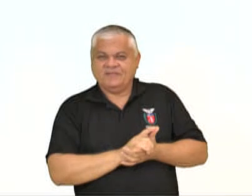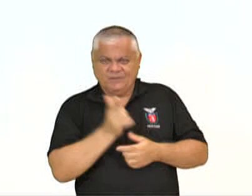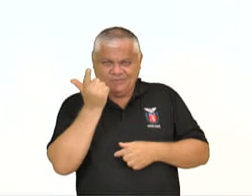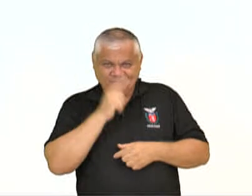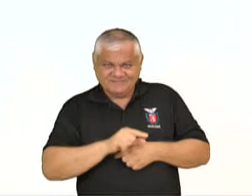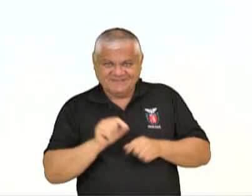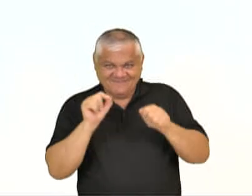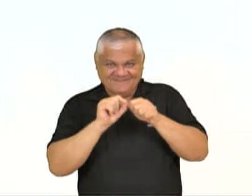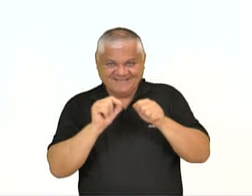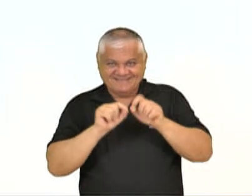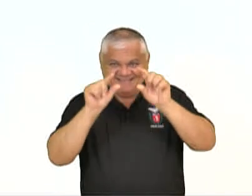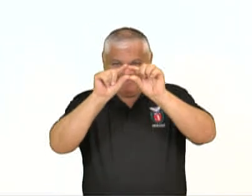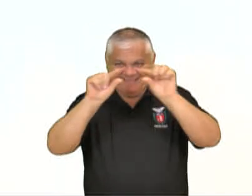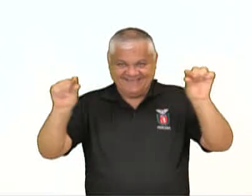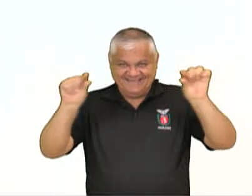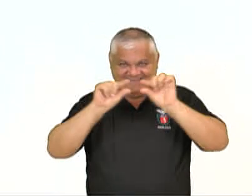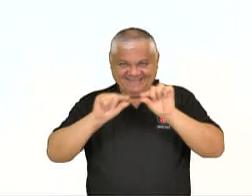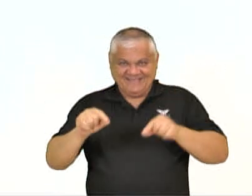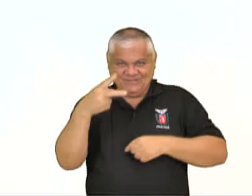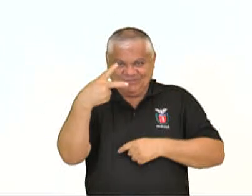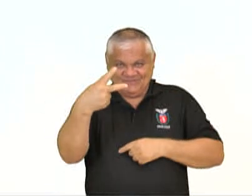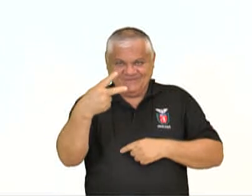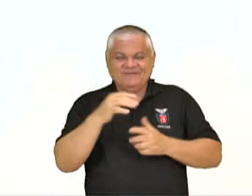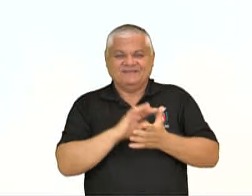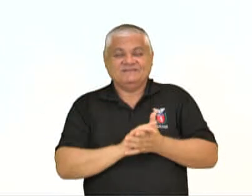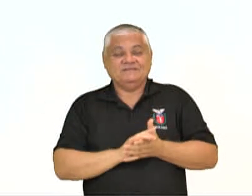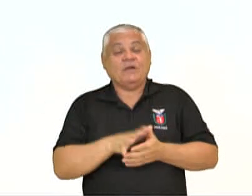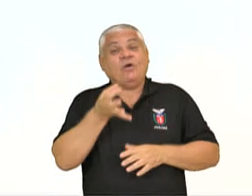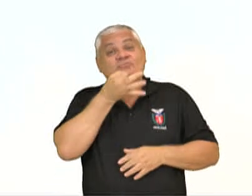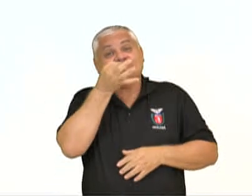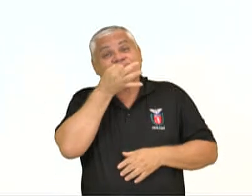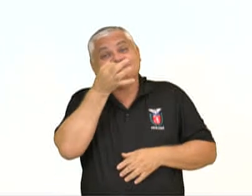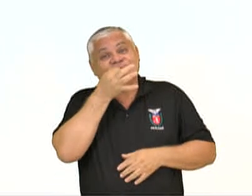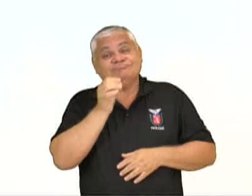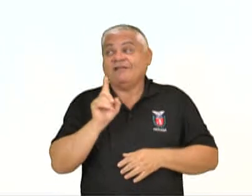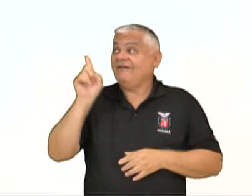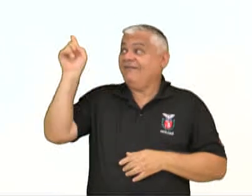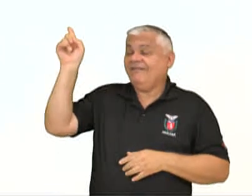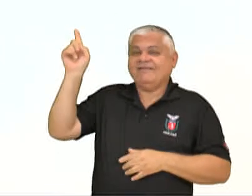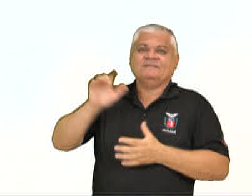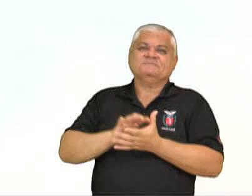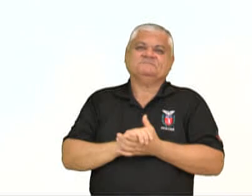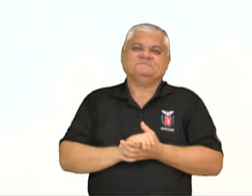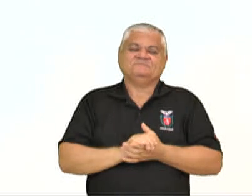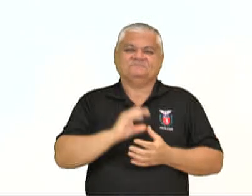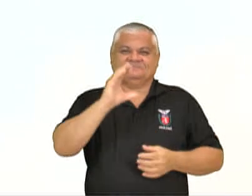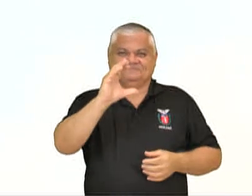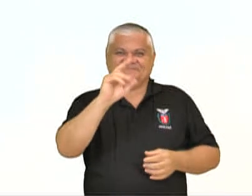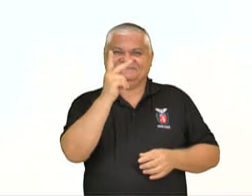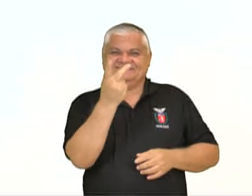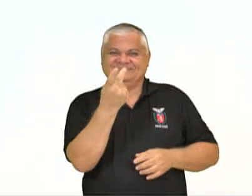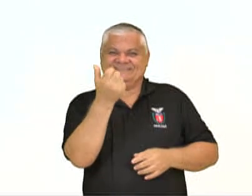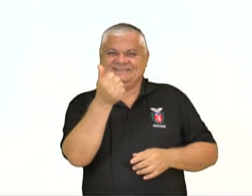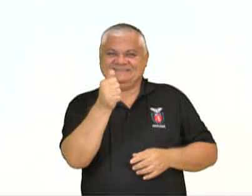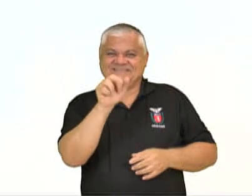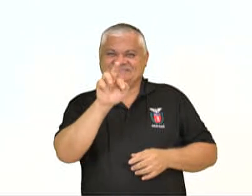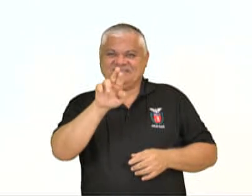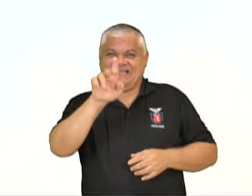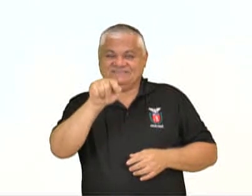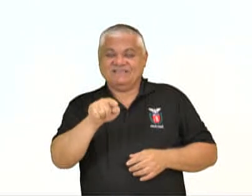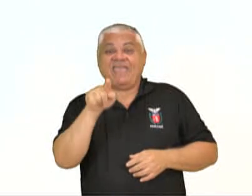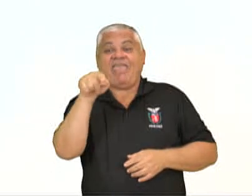aí a escrita de vocês o mesmo sentido do que eu vou apresentar como sugestão de resposta. Então, essa charge, ela retrata uma cena